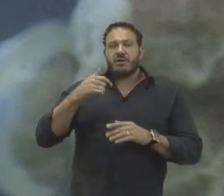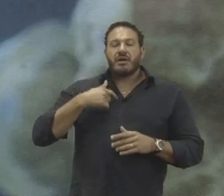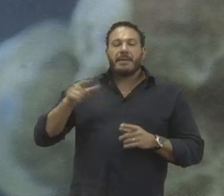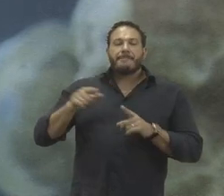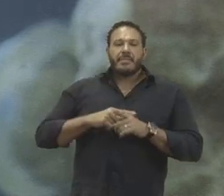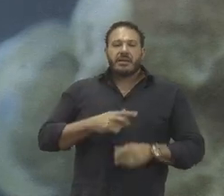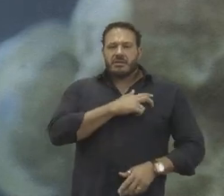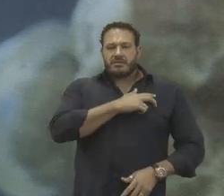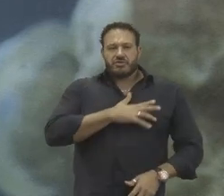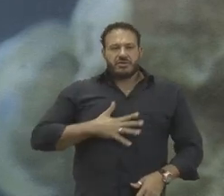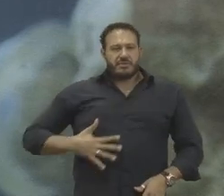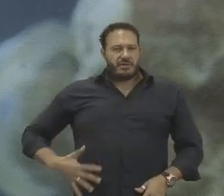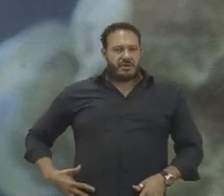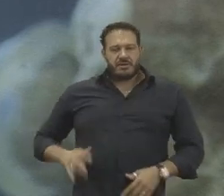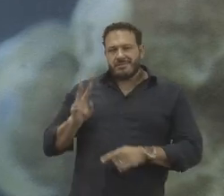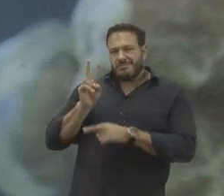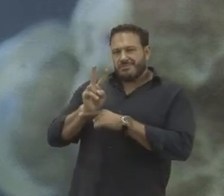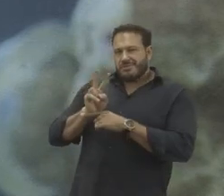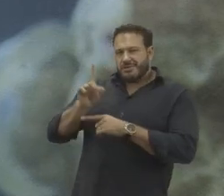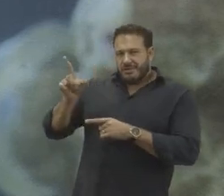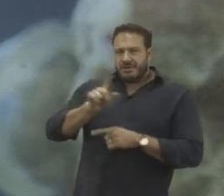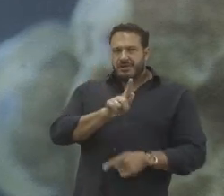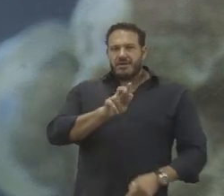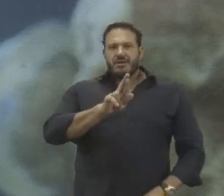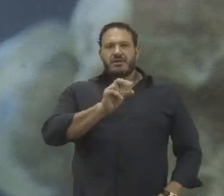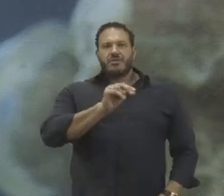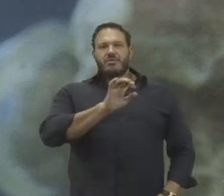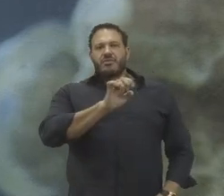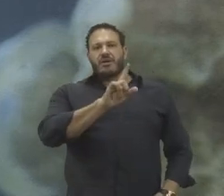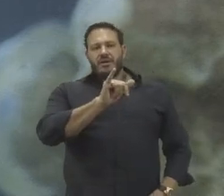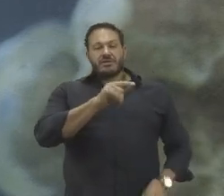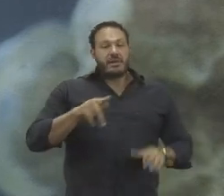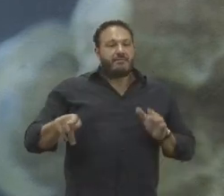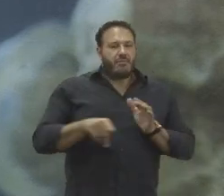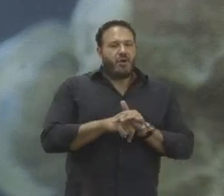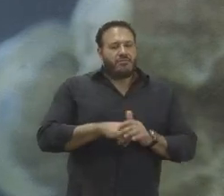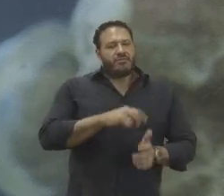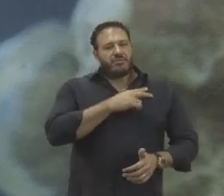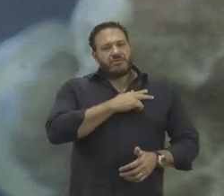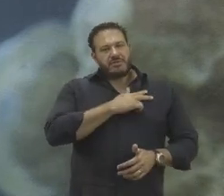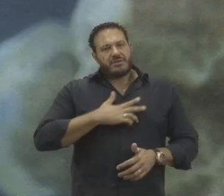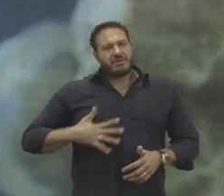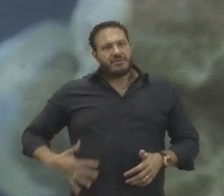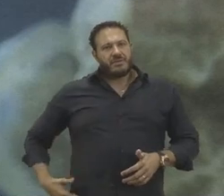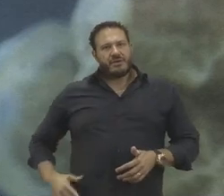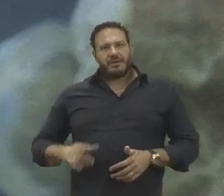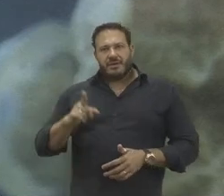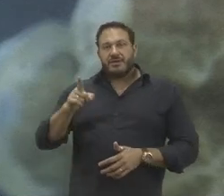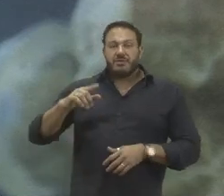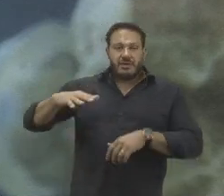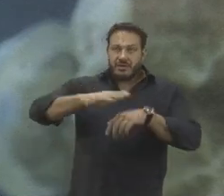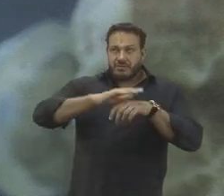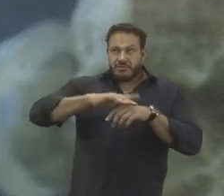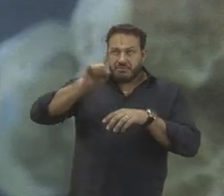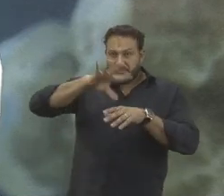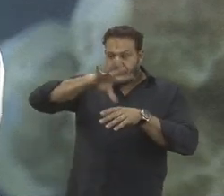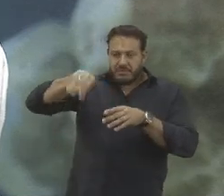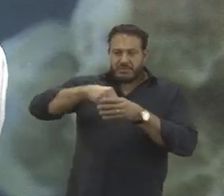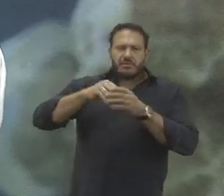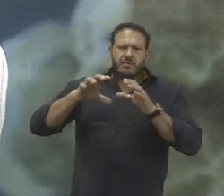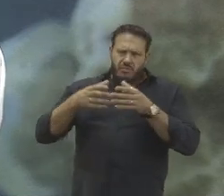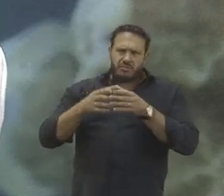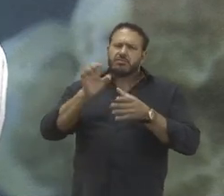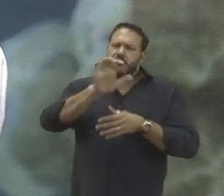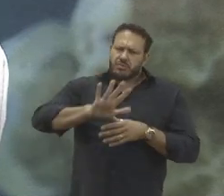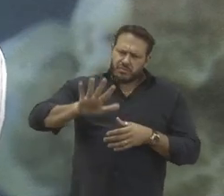Dinamarca é a Groenlândia é um protetorado dinamarquês né então eles eh fazem parte da Comunidade Europeia